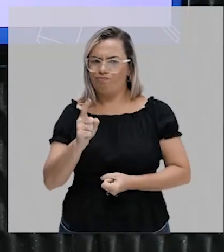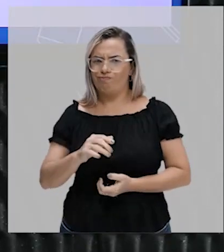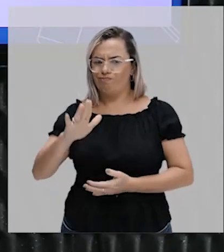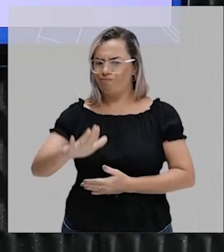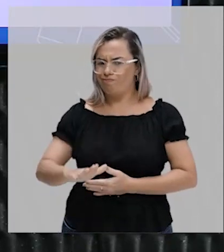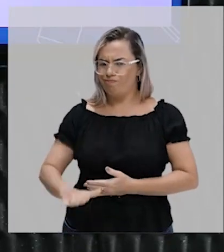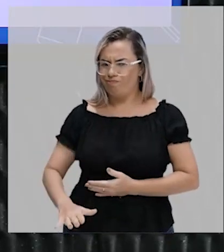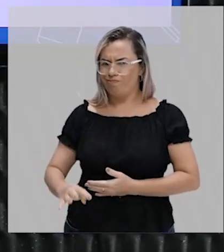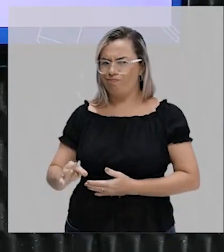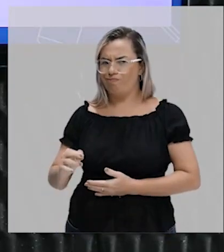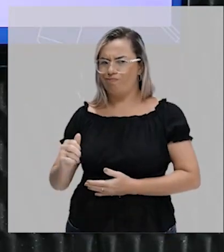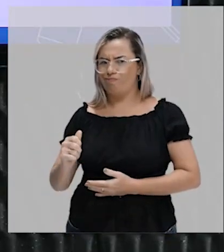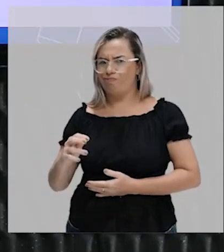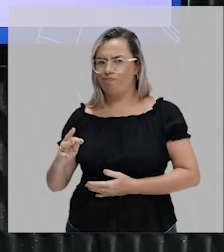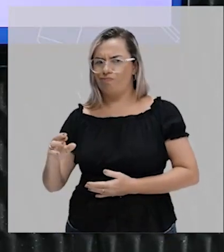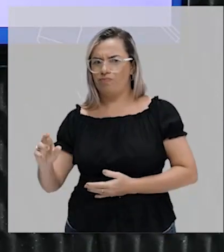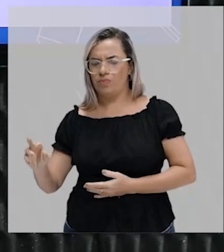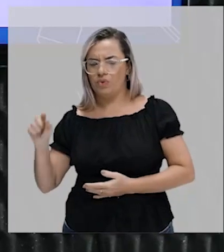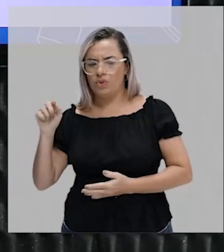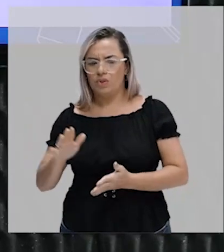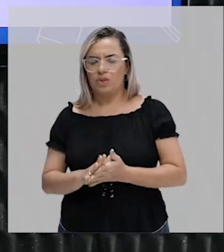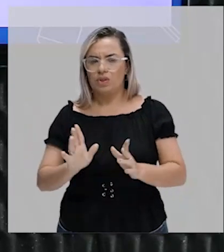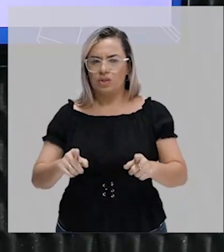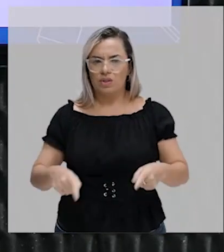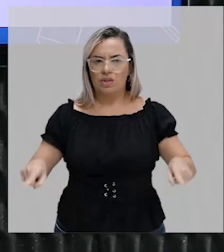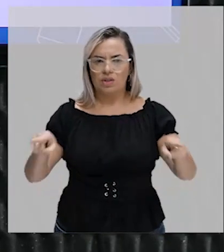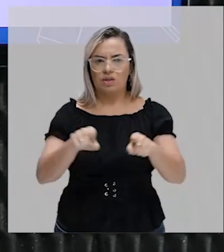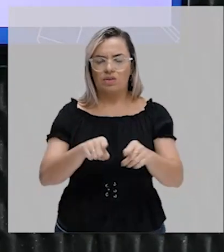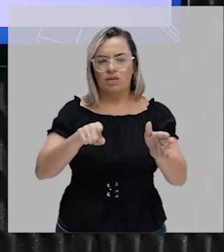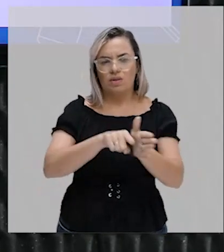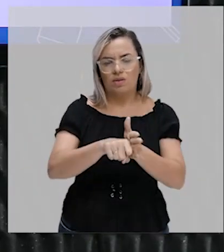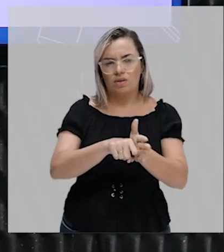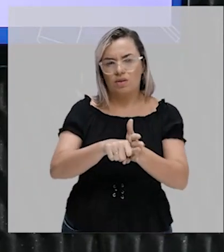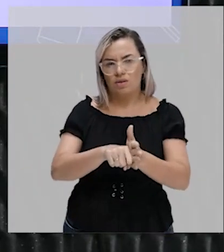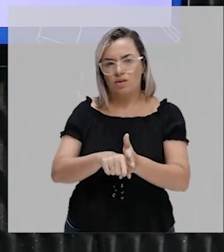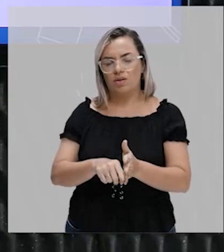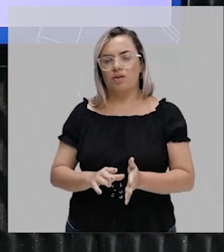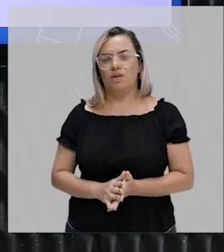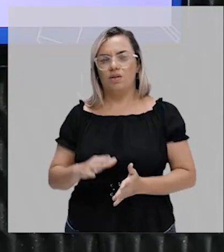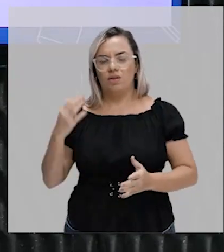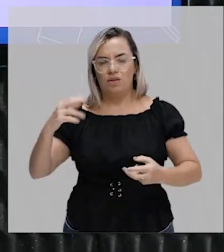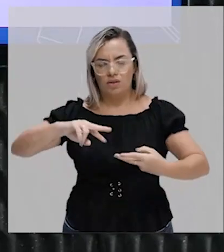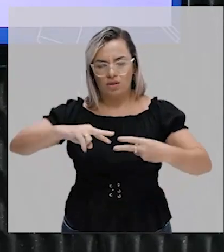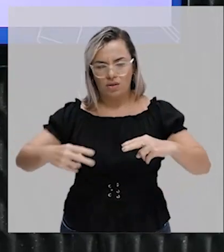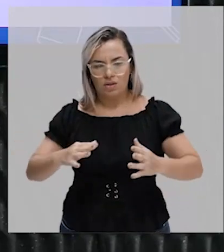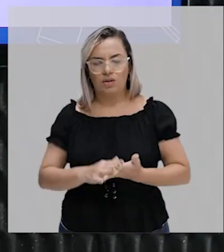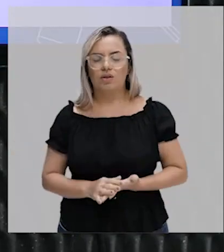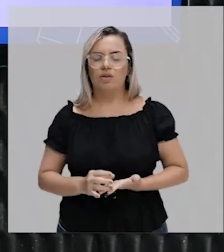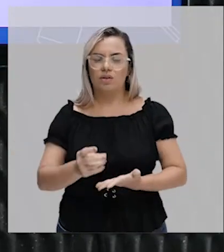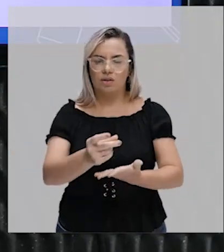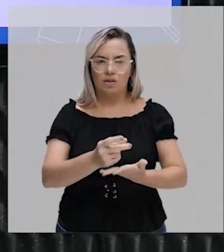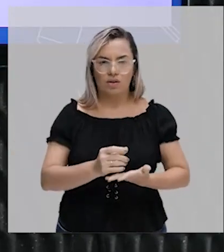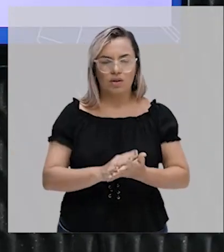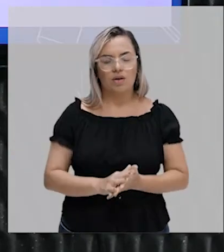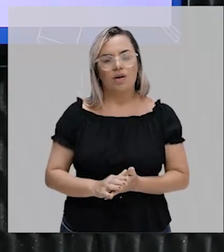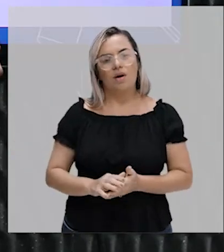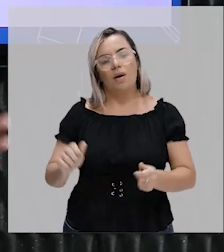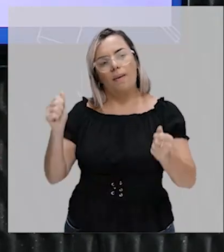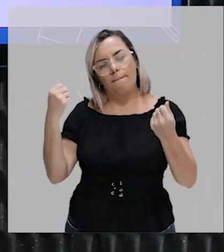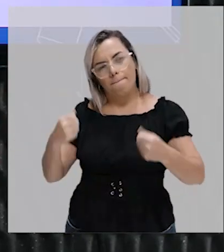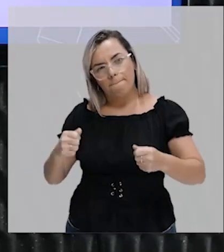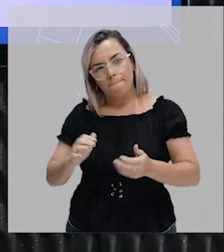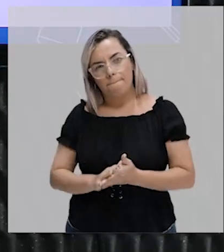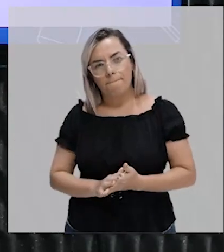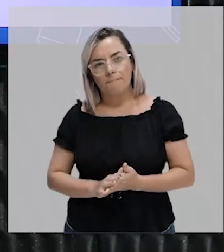porte. A pesquisa genética, por exemplo, ela envolve custos, né? Então você precisa de mão de obra qualificada, tá certo? Processo